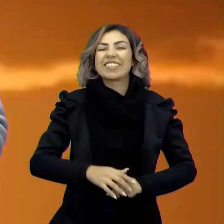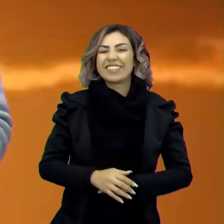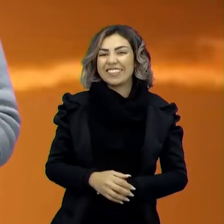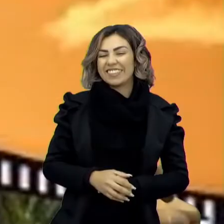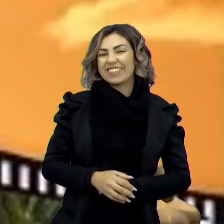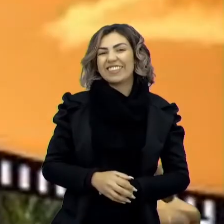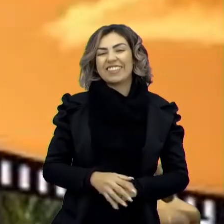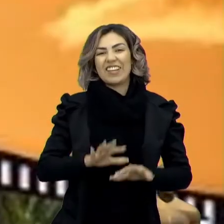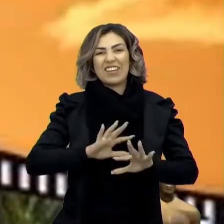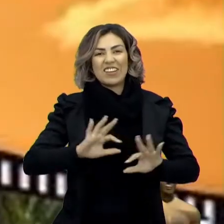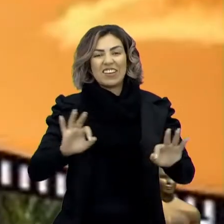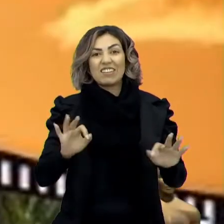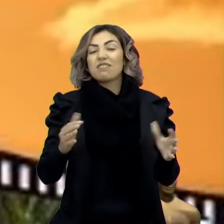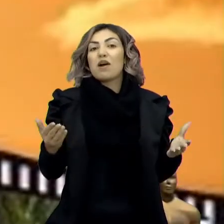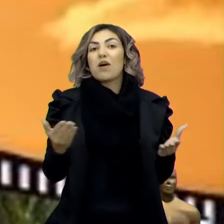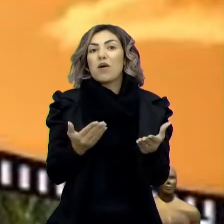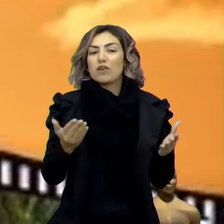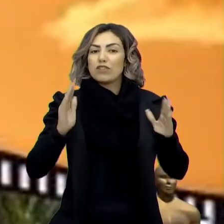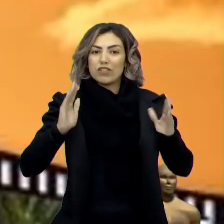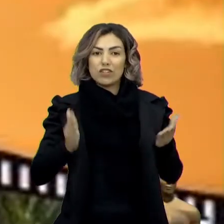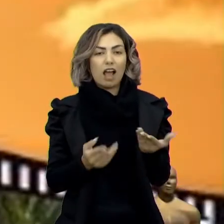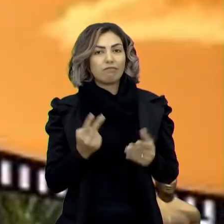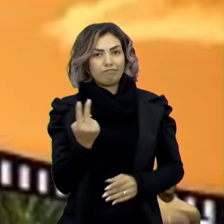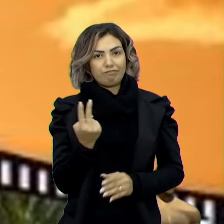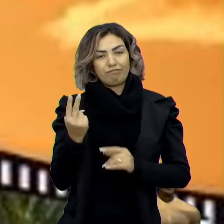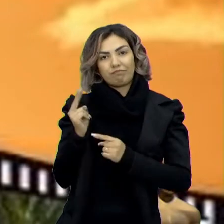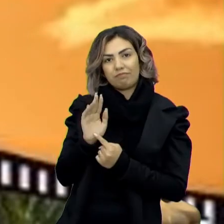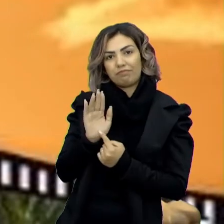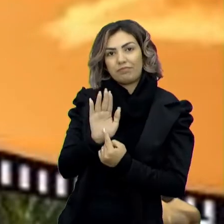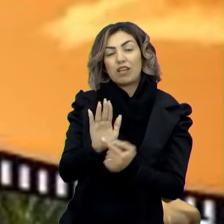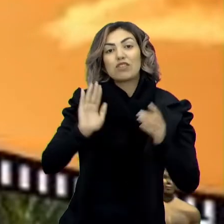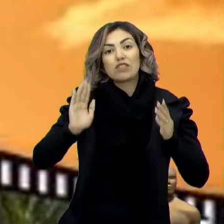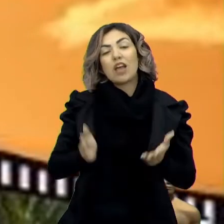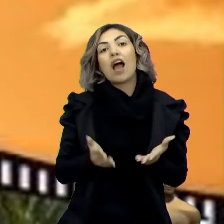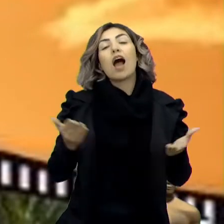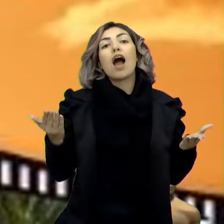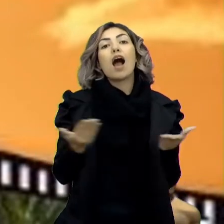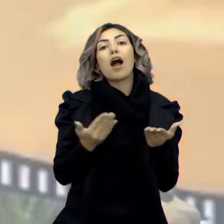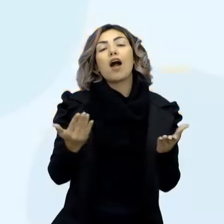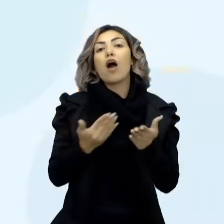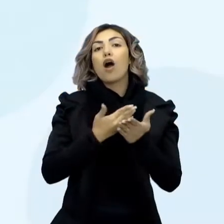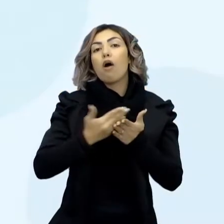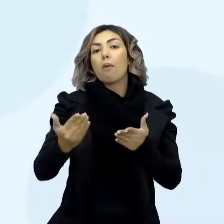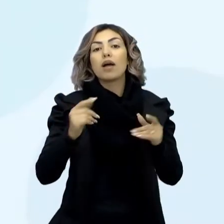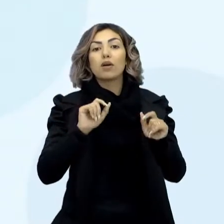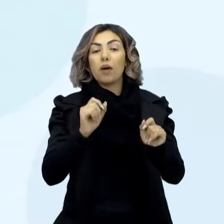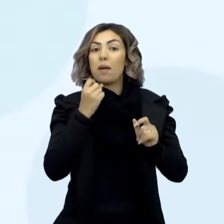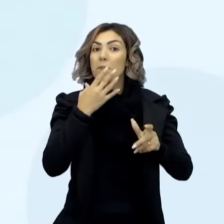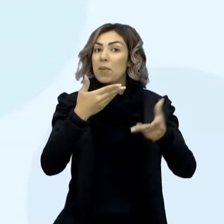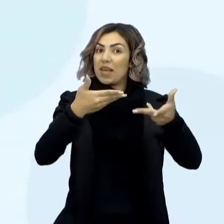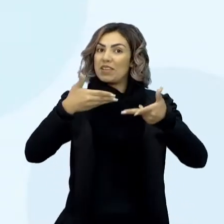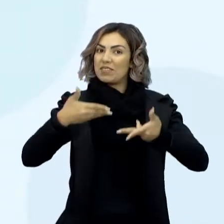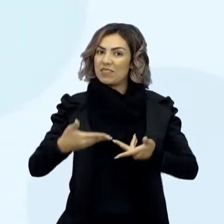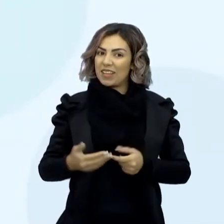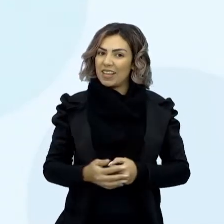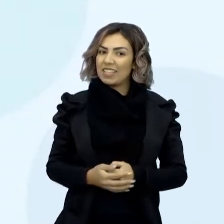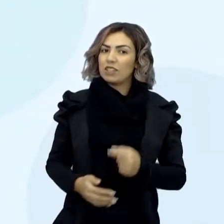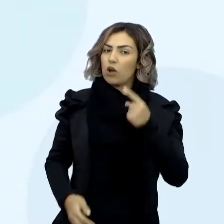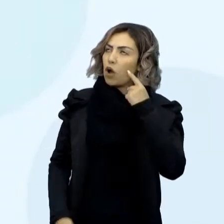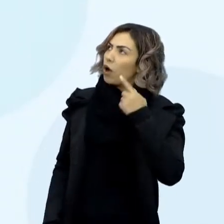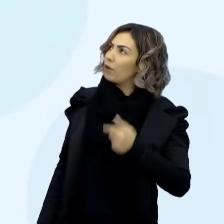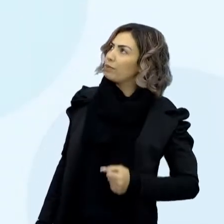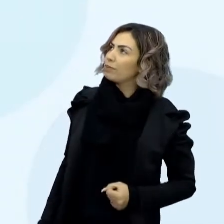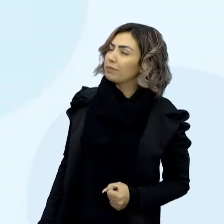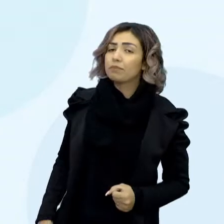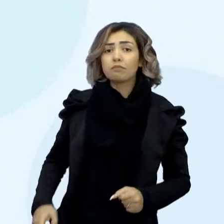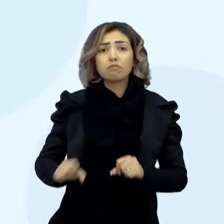Muito bem, devidamente apresentados, vamos lá, começando com o nosso Seja Bem-vindo. Olha aí na tela. Pro Fernanda, você faz